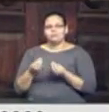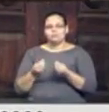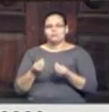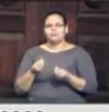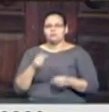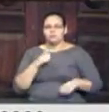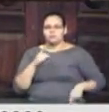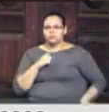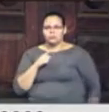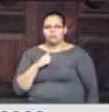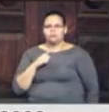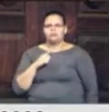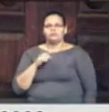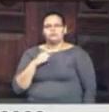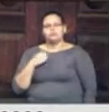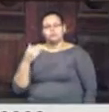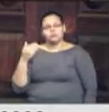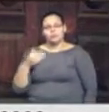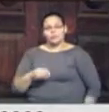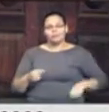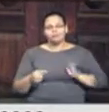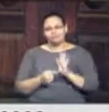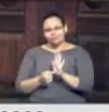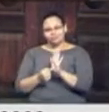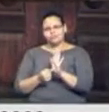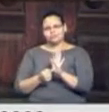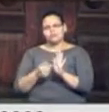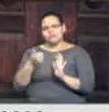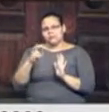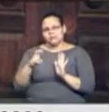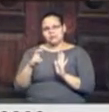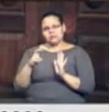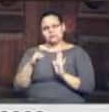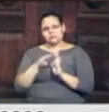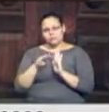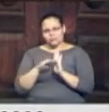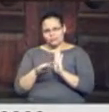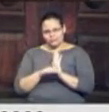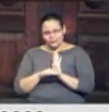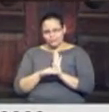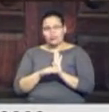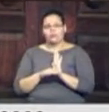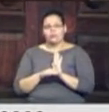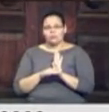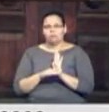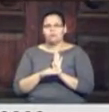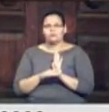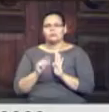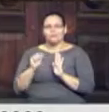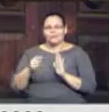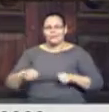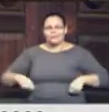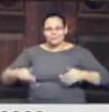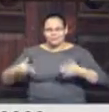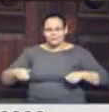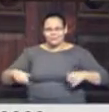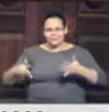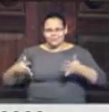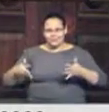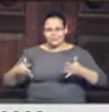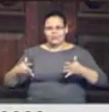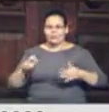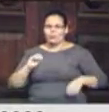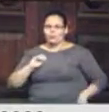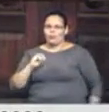aqui, apresentou 15 medidas, várias das quais medidas que ou cortam gastos ou